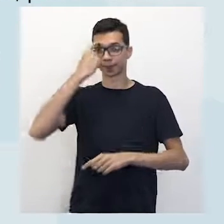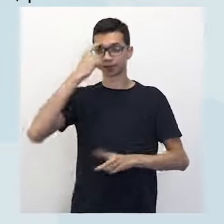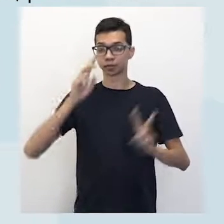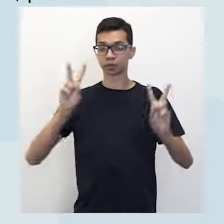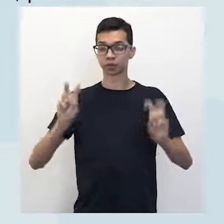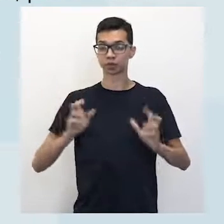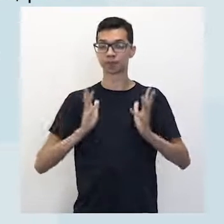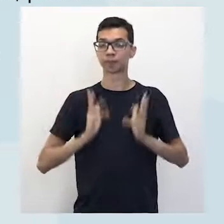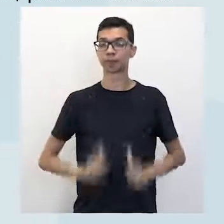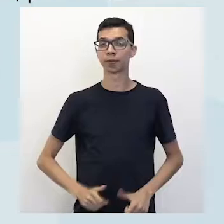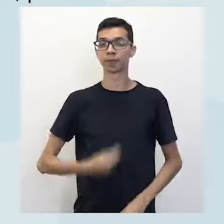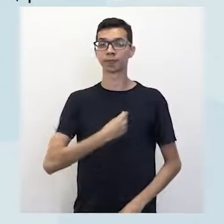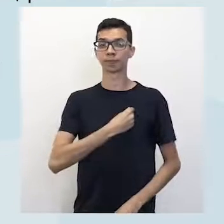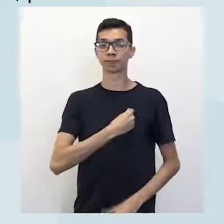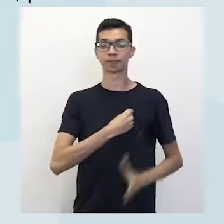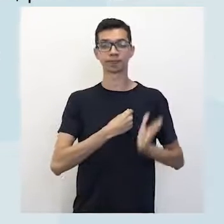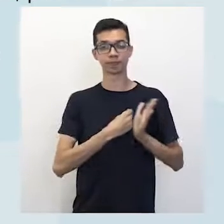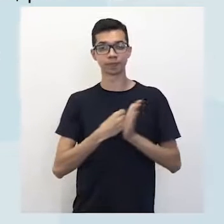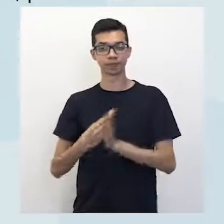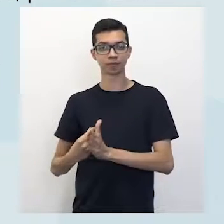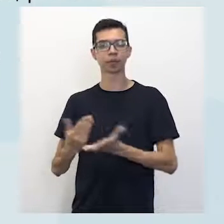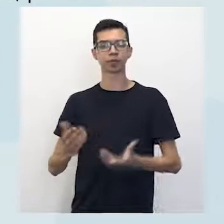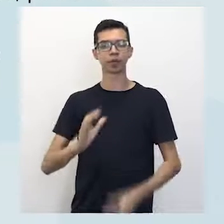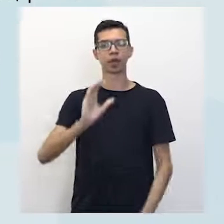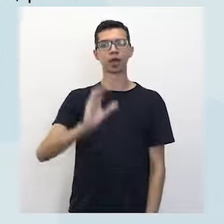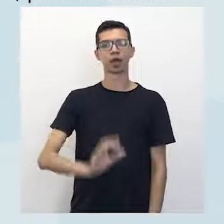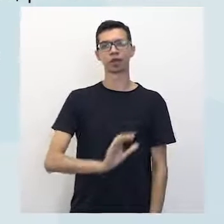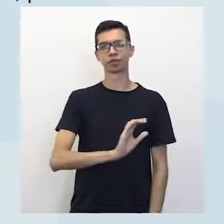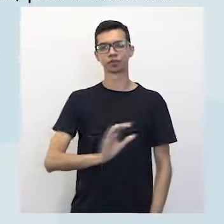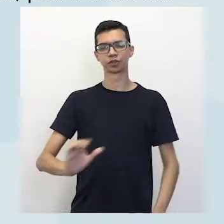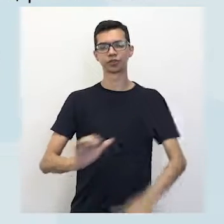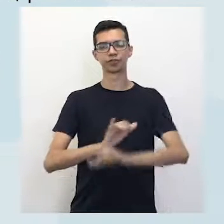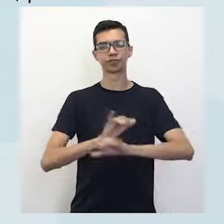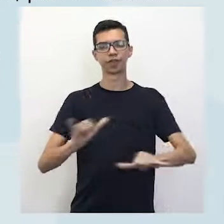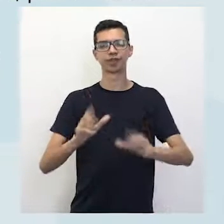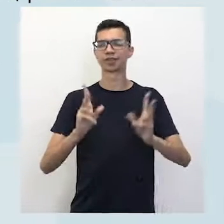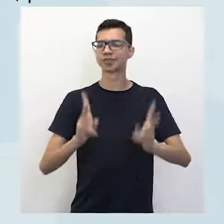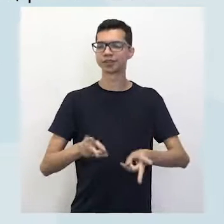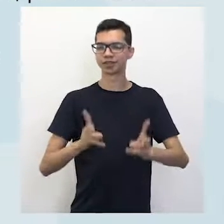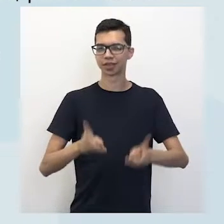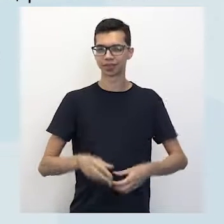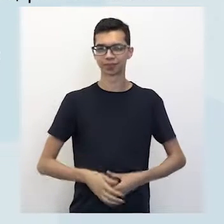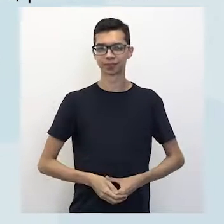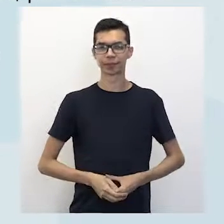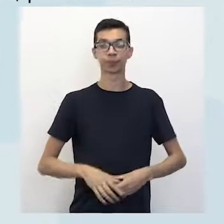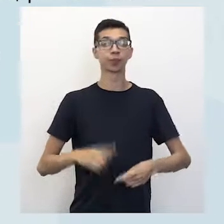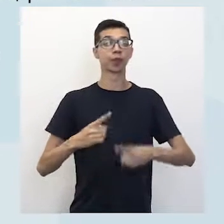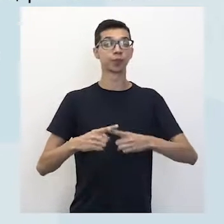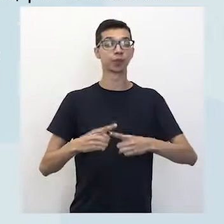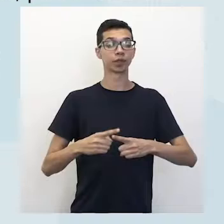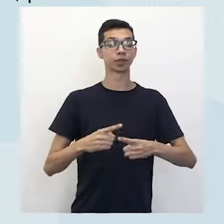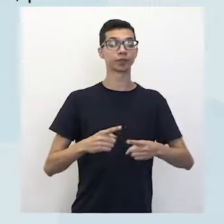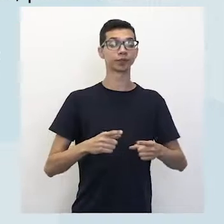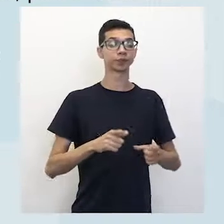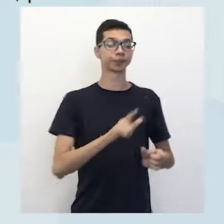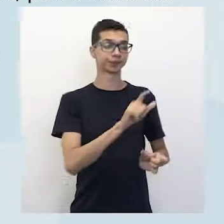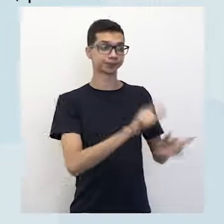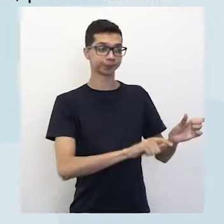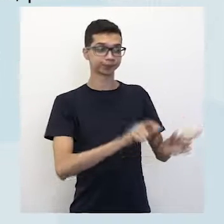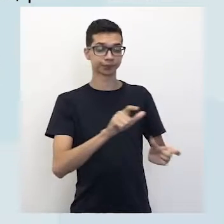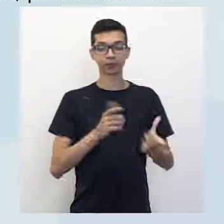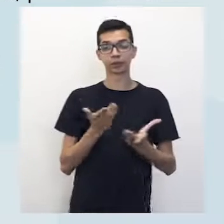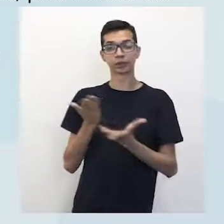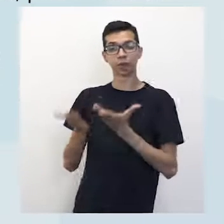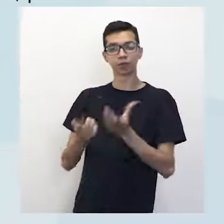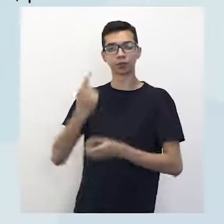era um dogma que a Igreja Católica difundia naquela época, né? De que o servo vem na condição de servo, ou seja, de trabalhar para